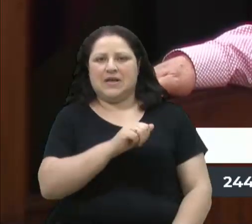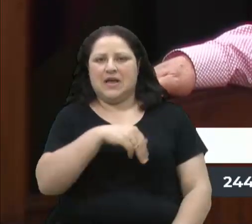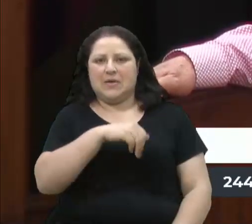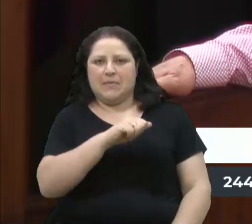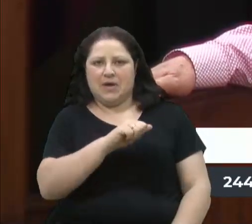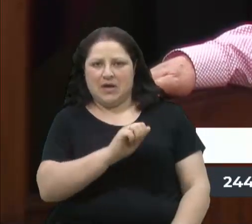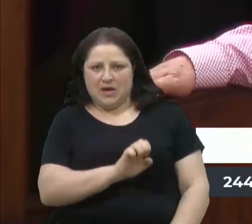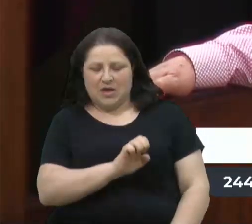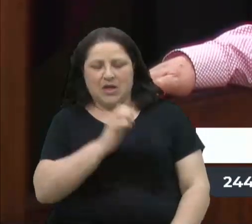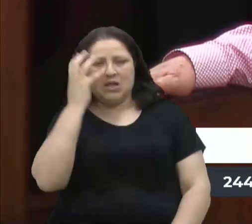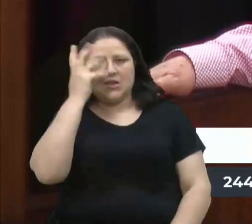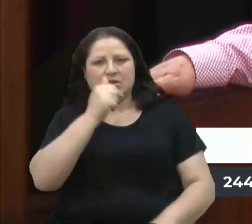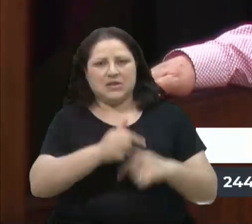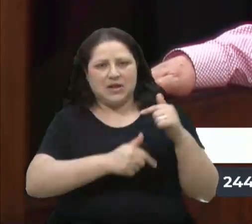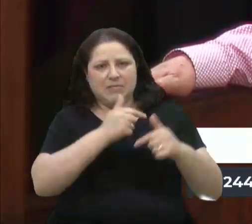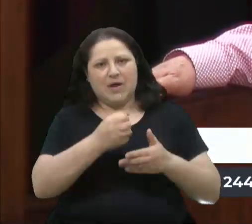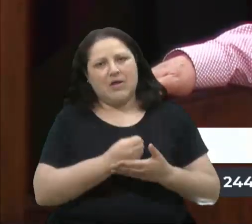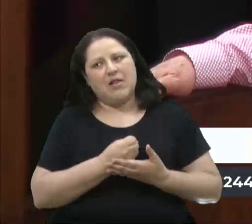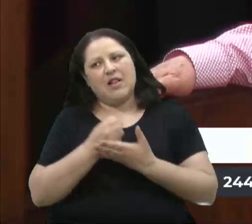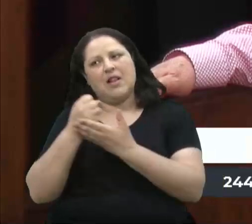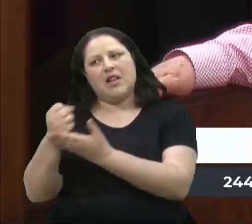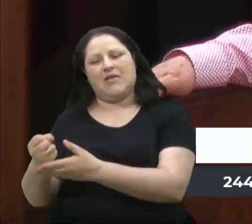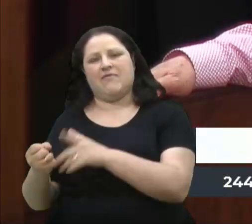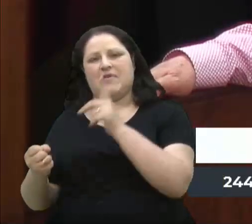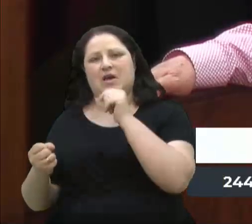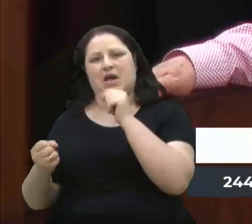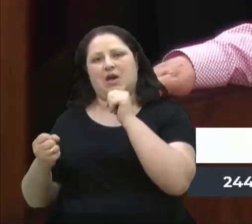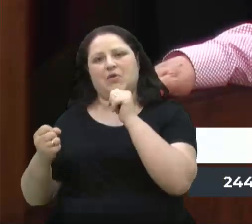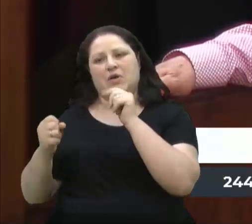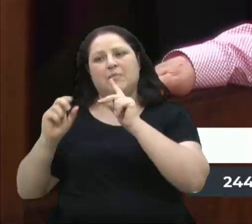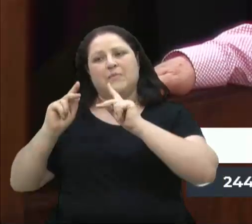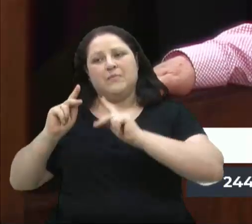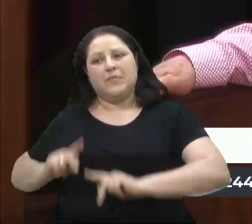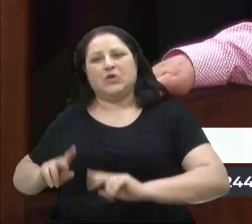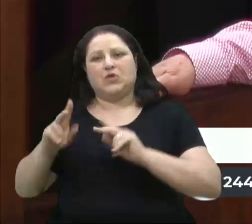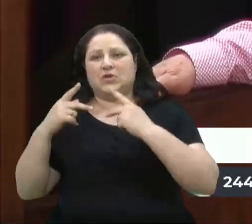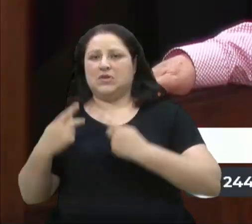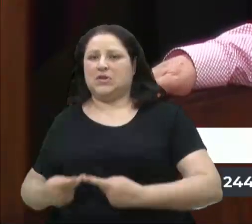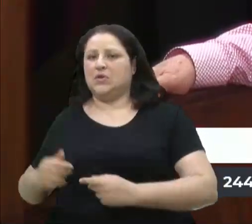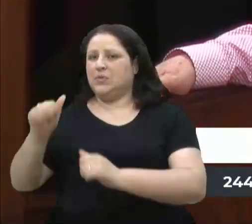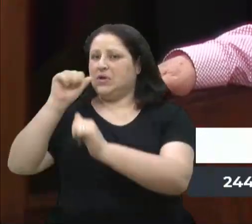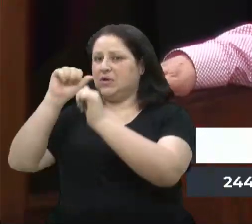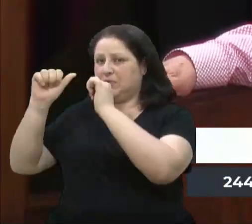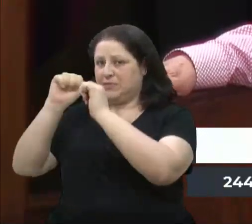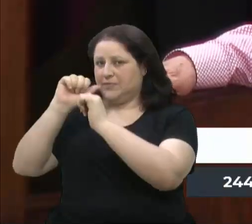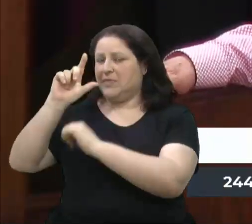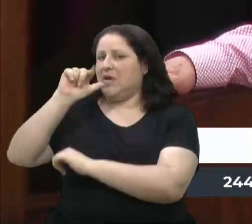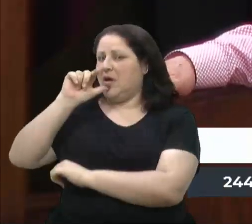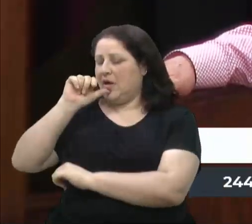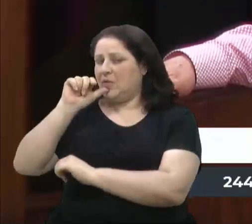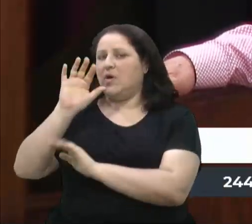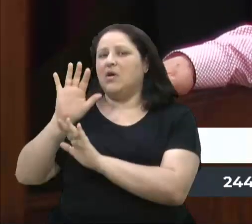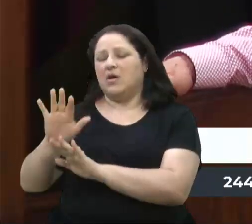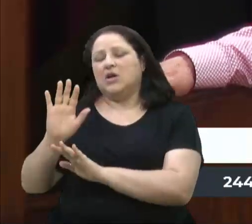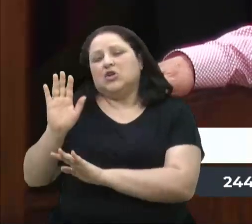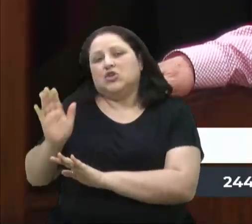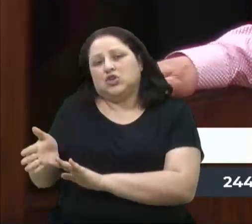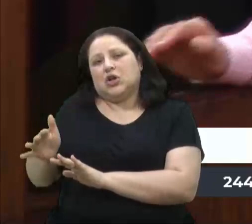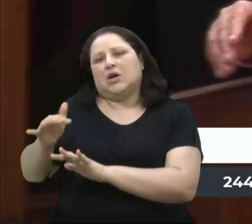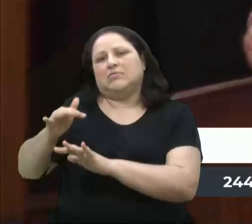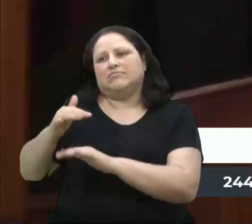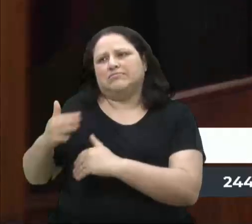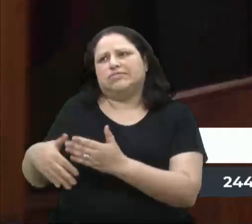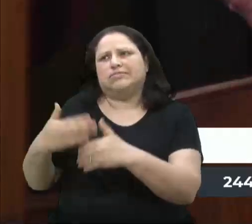interior, água para consumo próprio. Muito se avançou, mostrou ali, eu não lembro os